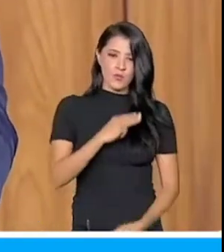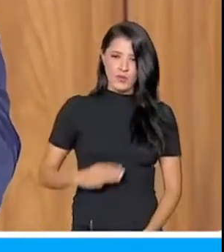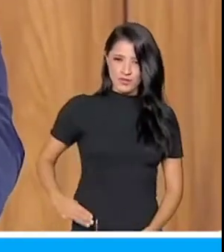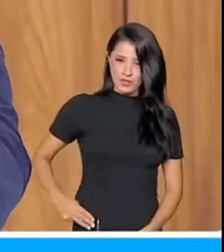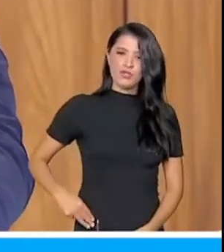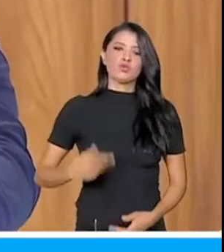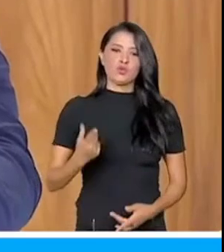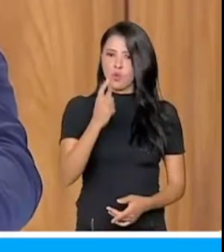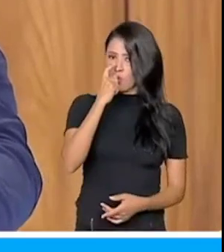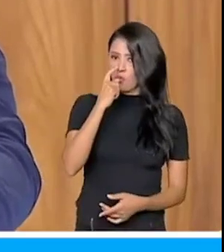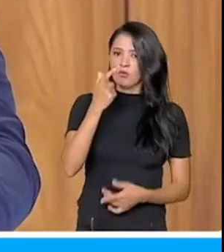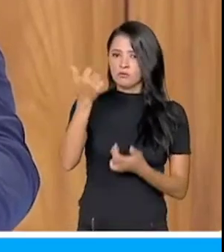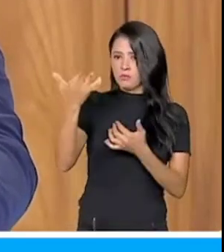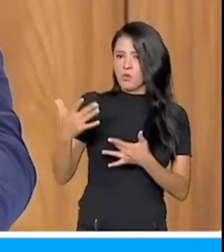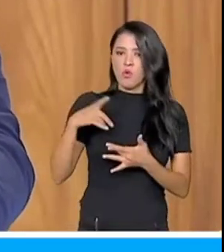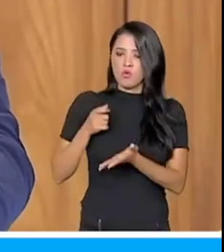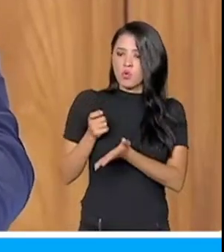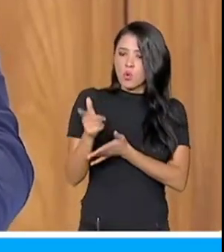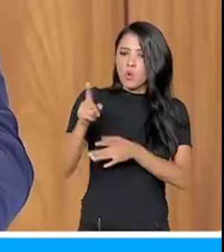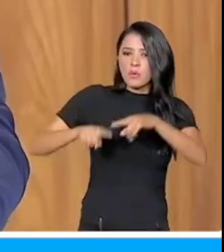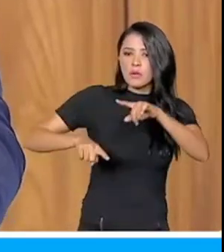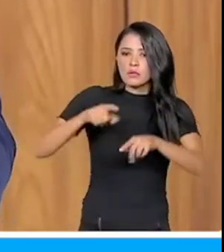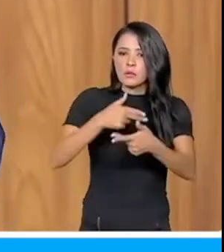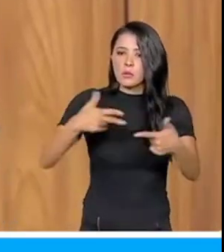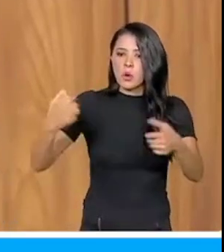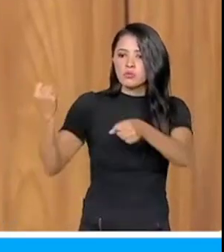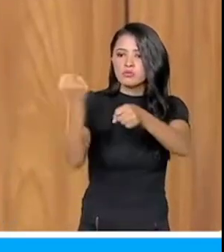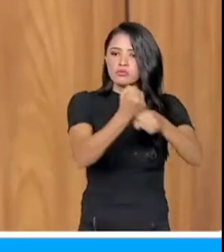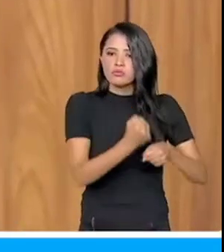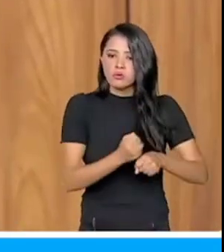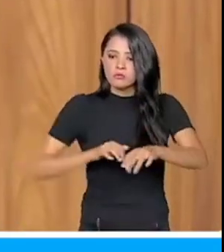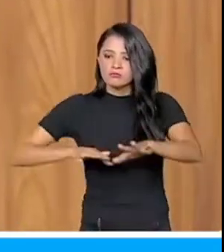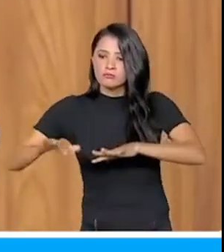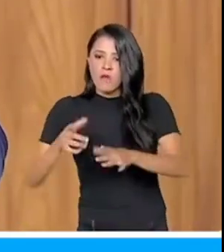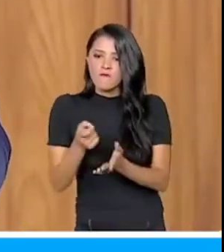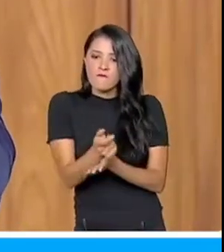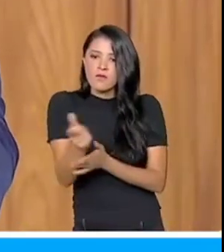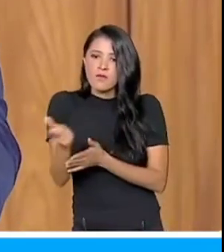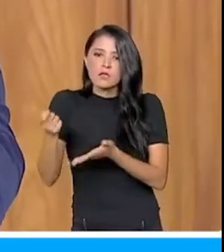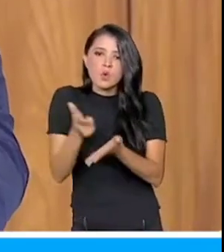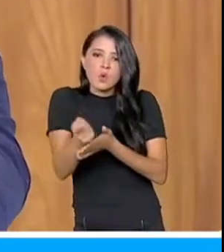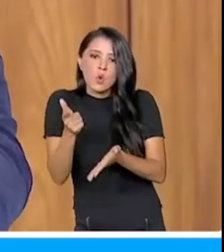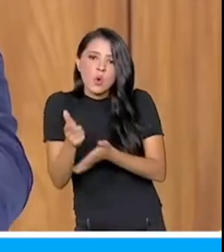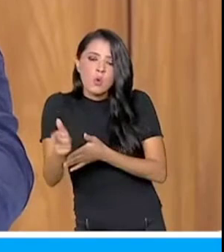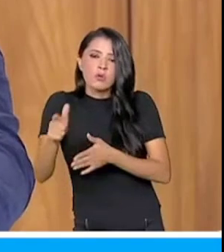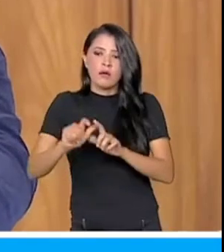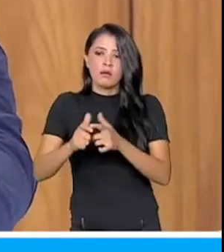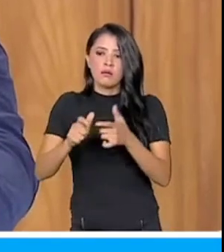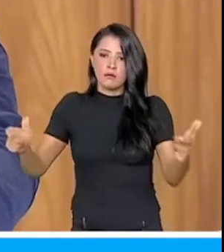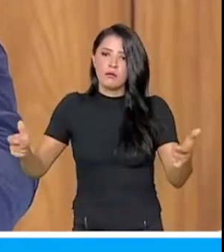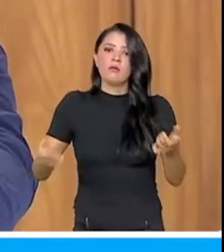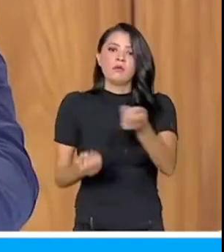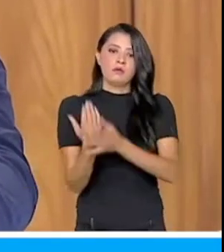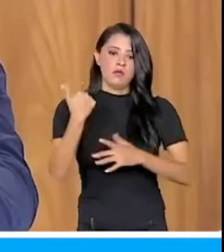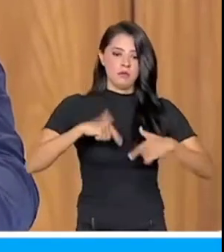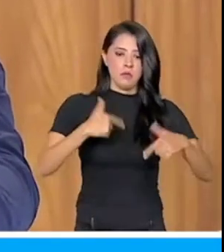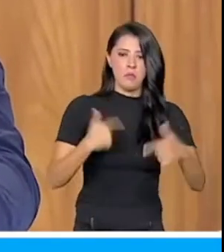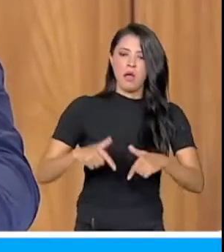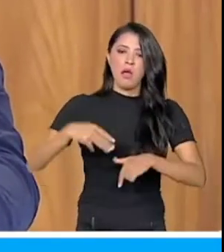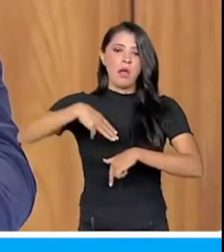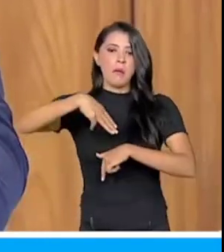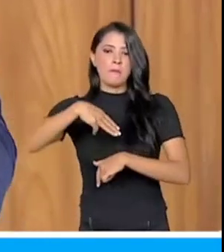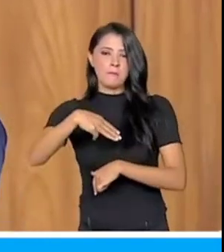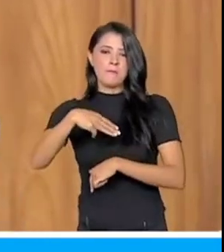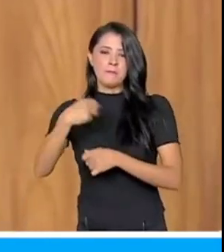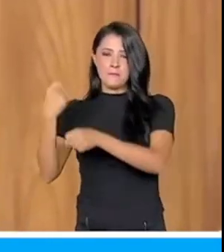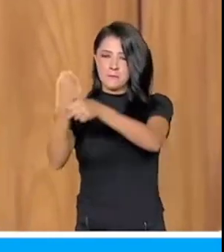de material de construção, vão movimentar o comércio, vão movimentar a indústria, vão gerar emprego. São mestres de obras, são